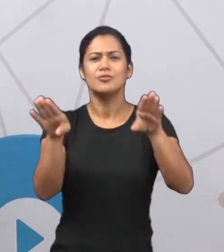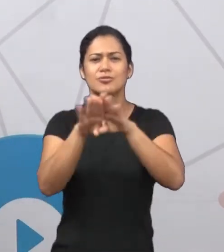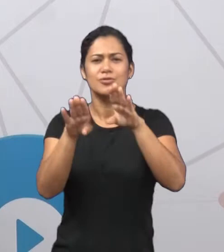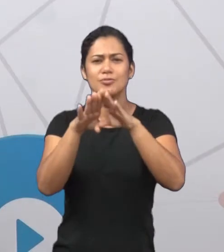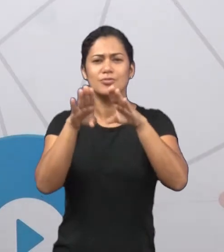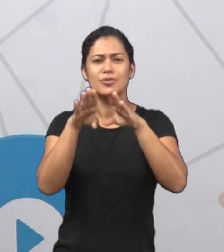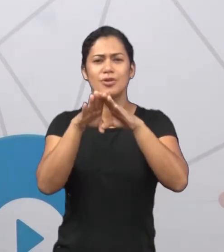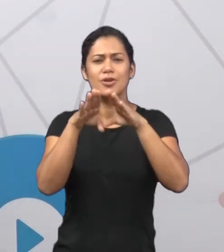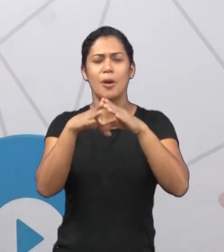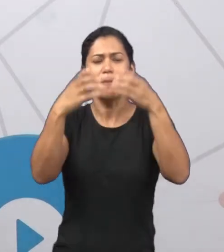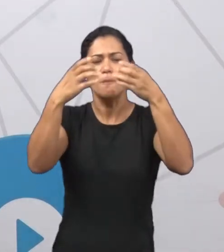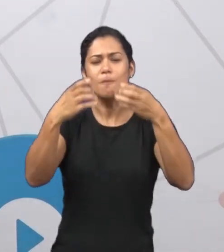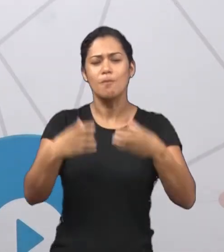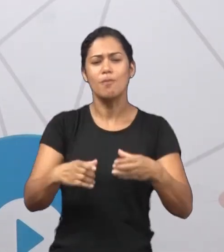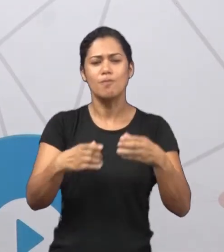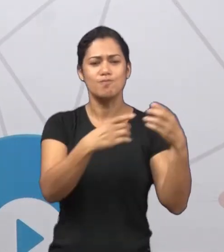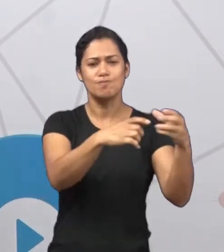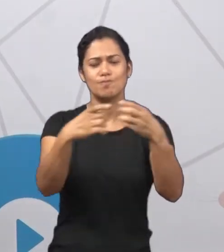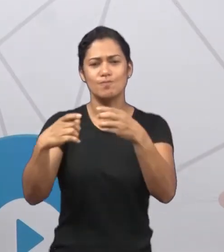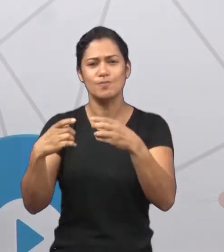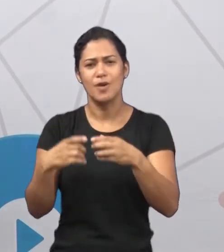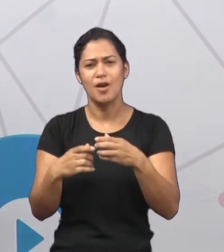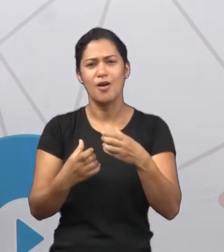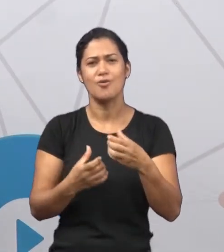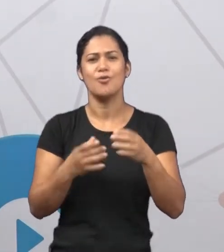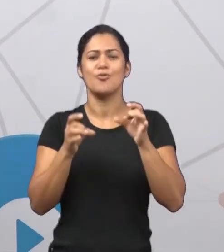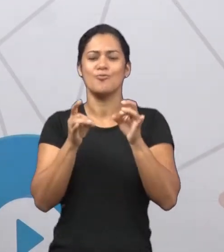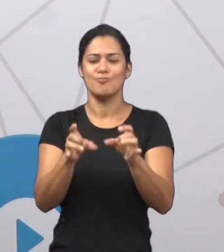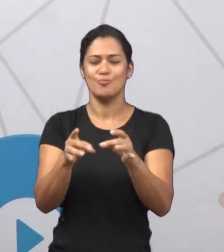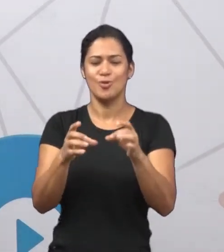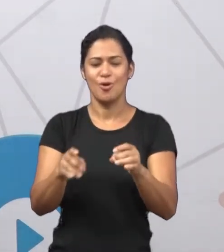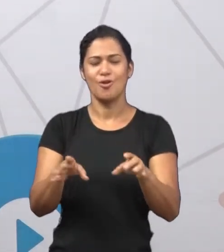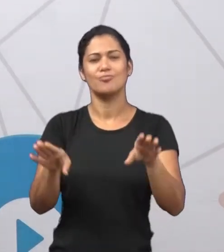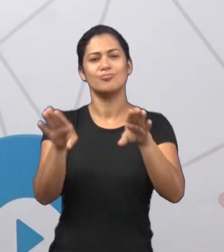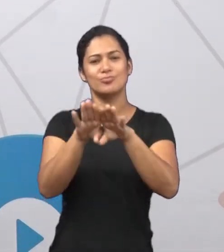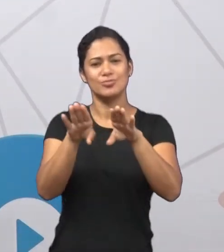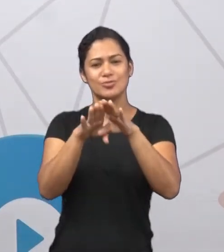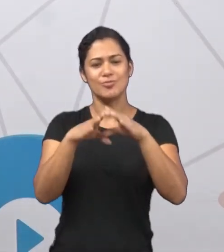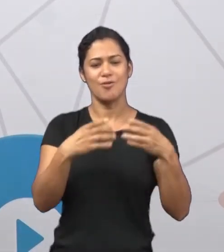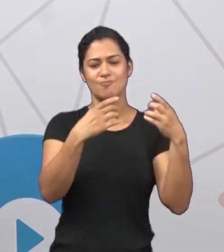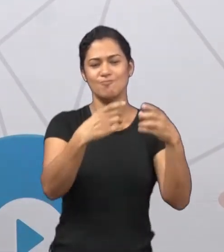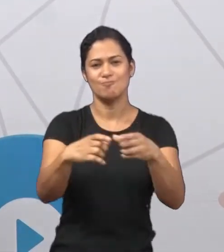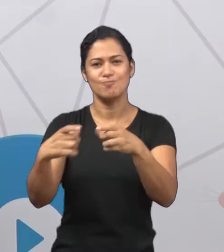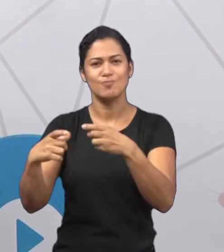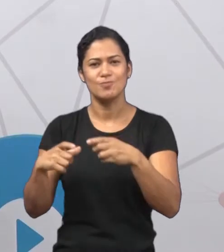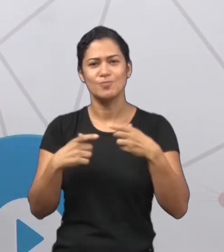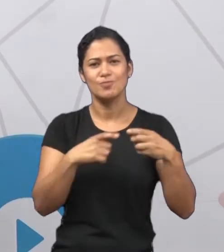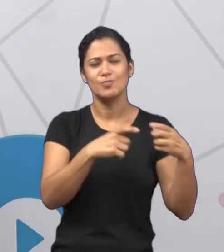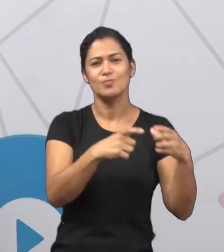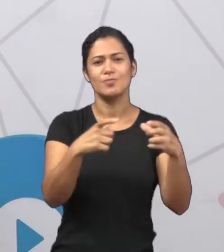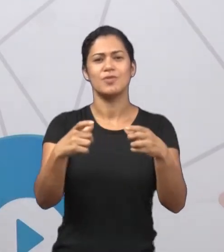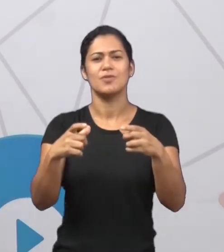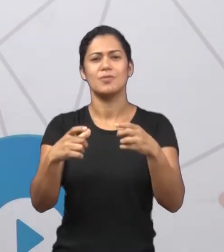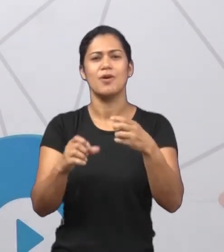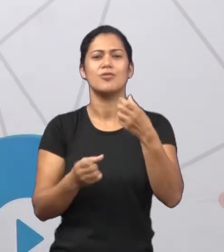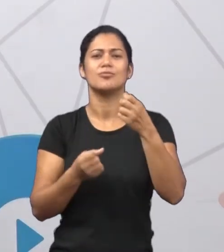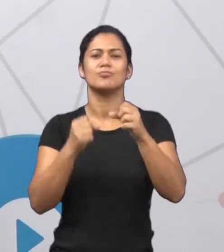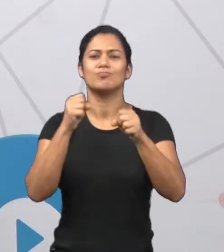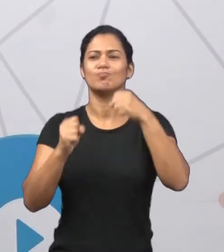comercial, o bairro industrial e os bairros